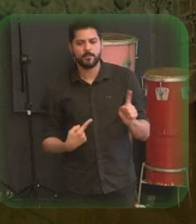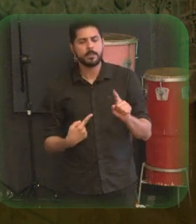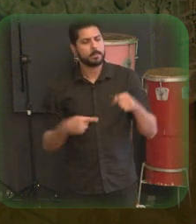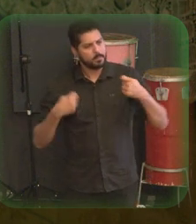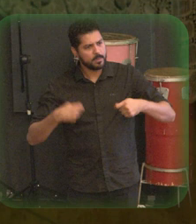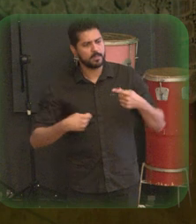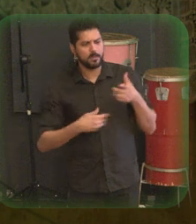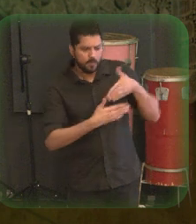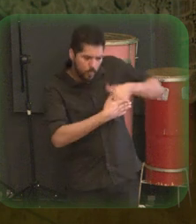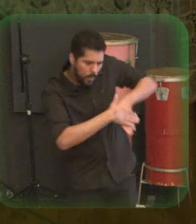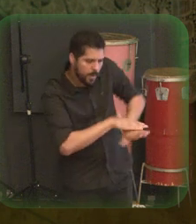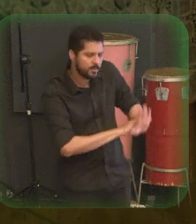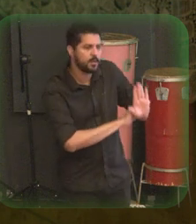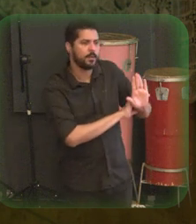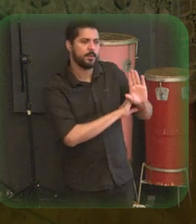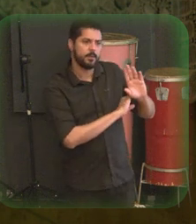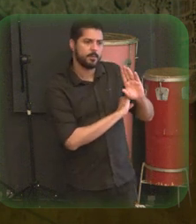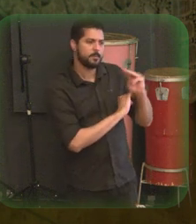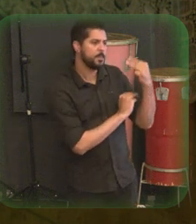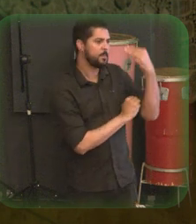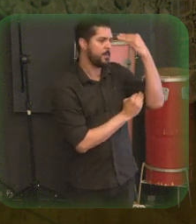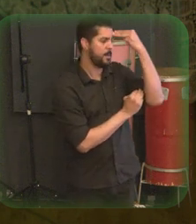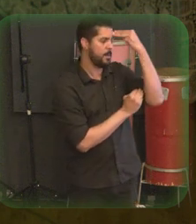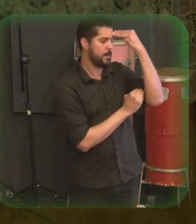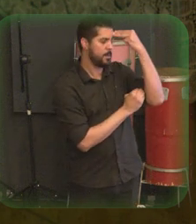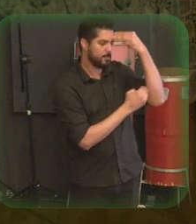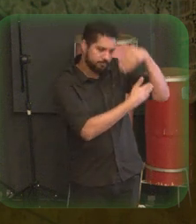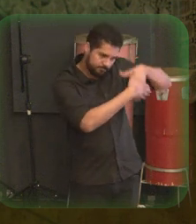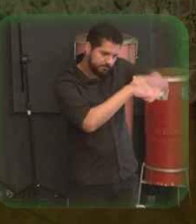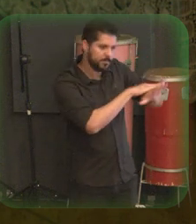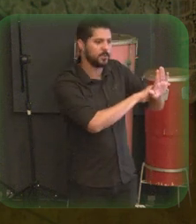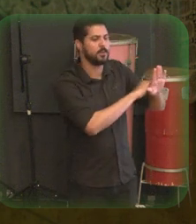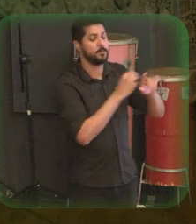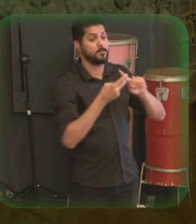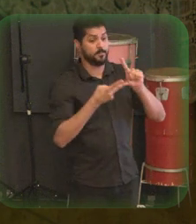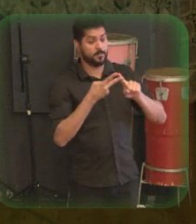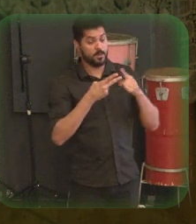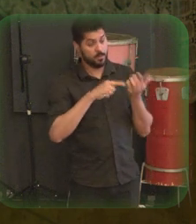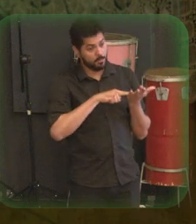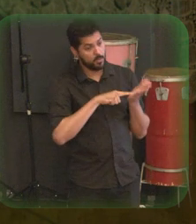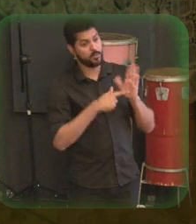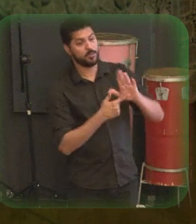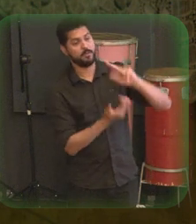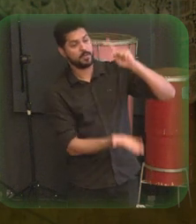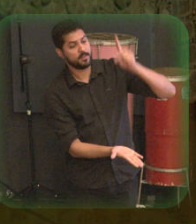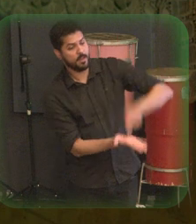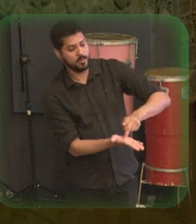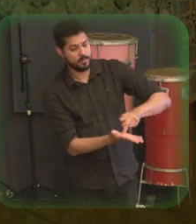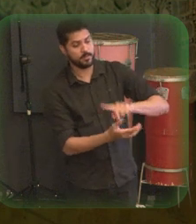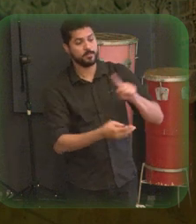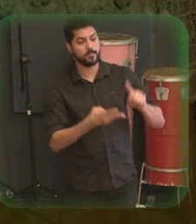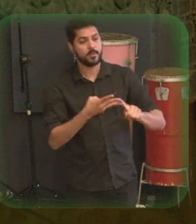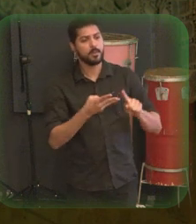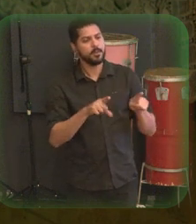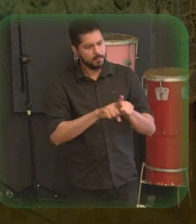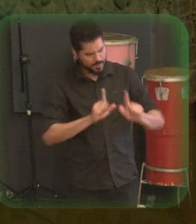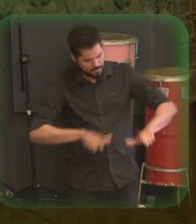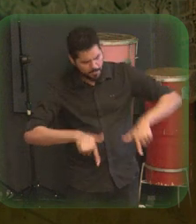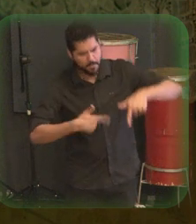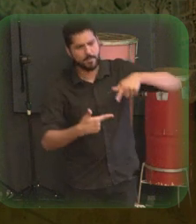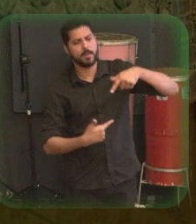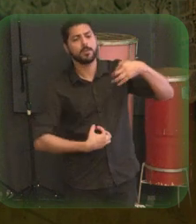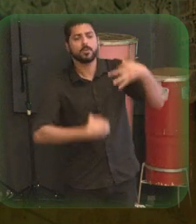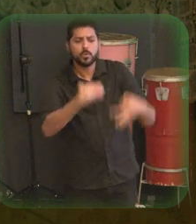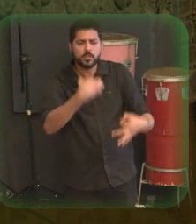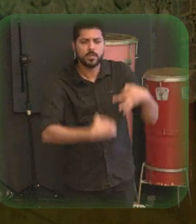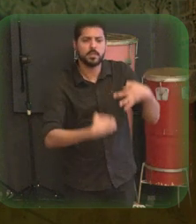memória, revelar a verdade, fazer a justiça, para que nós não repitamos mais os erros